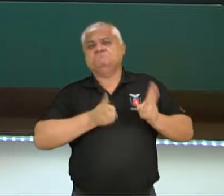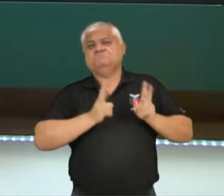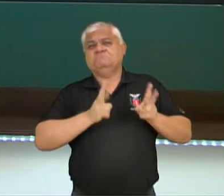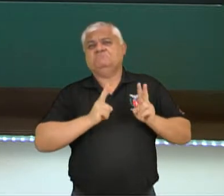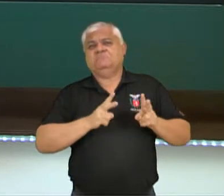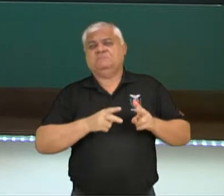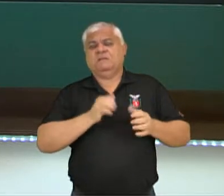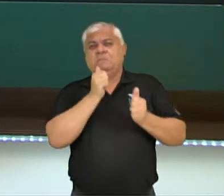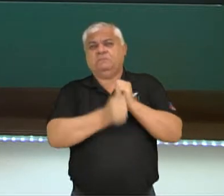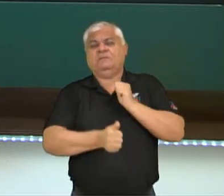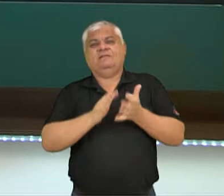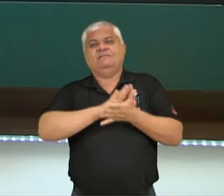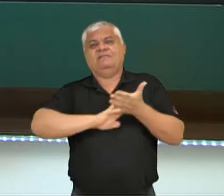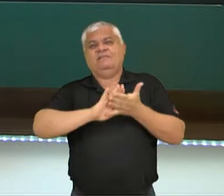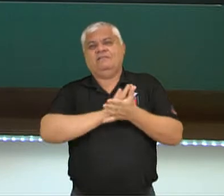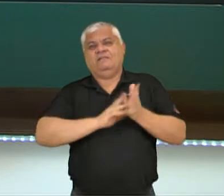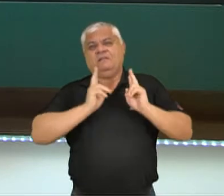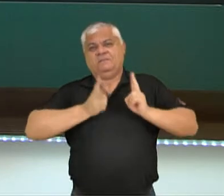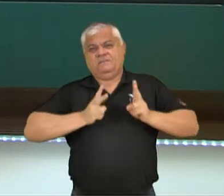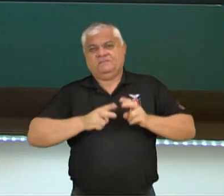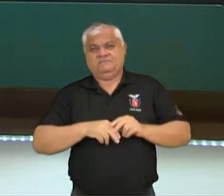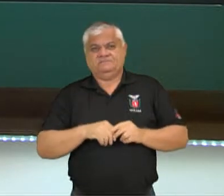lá que o nosso DNA está.